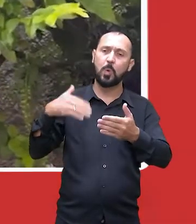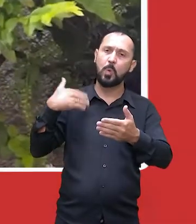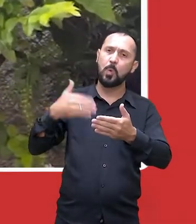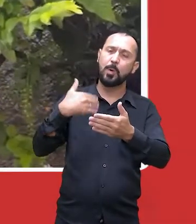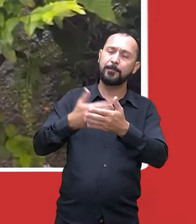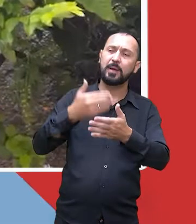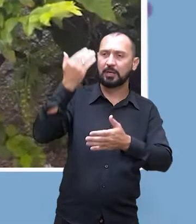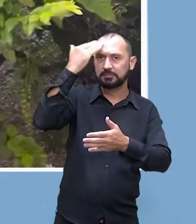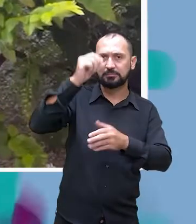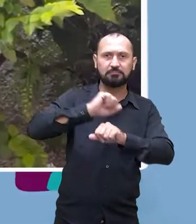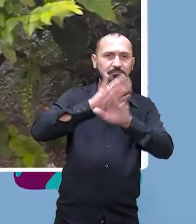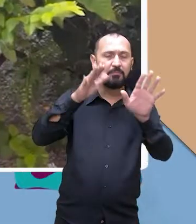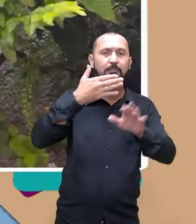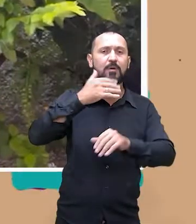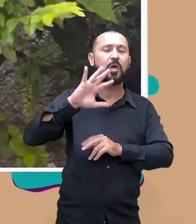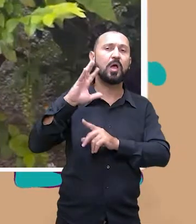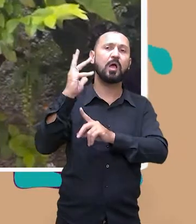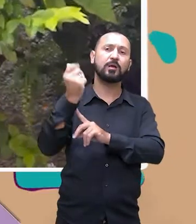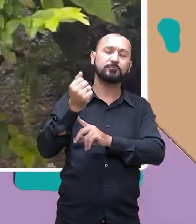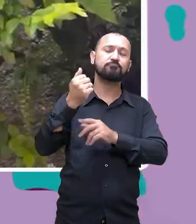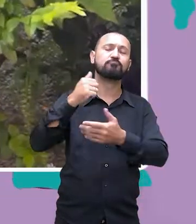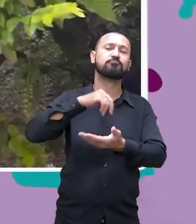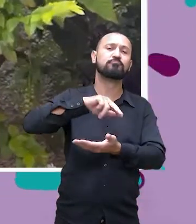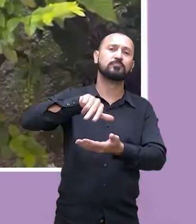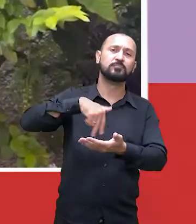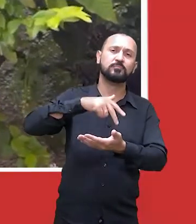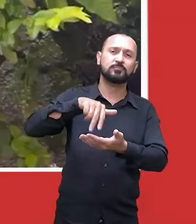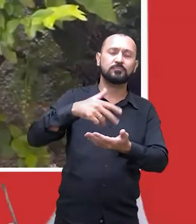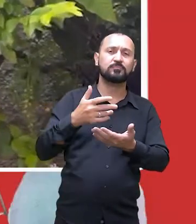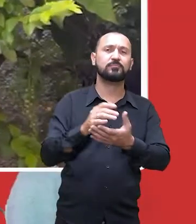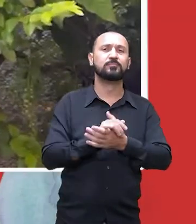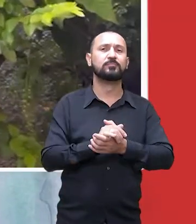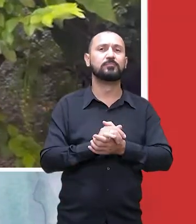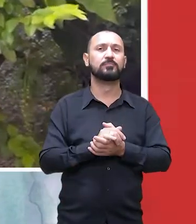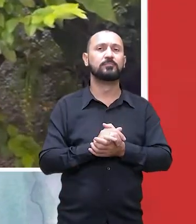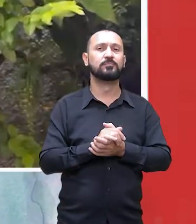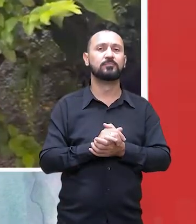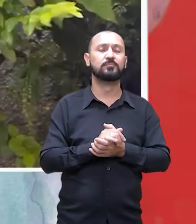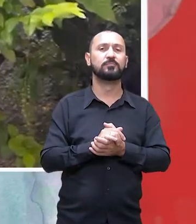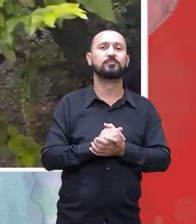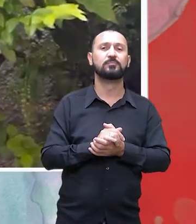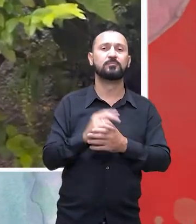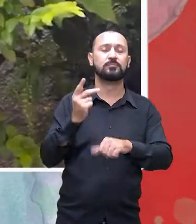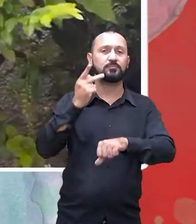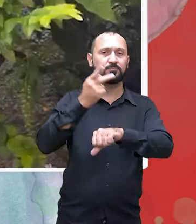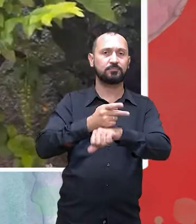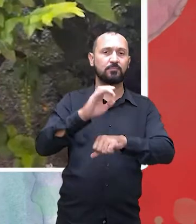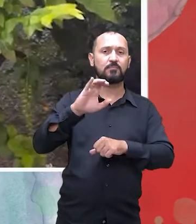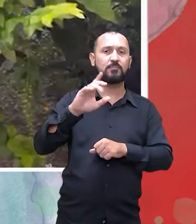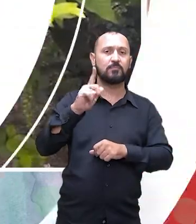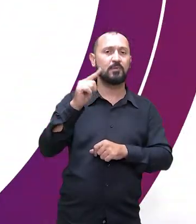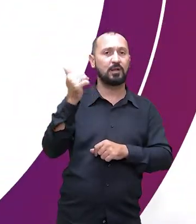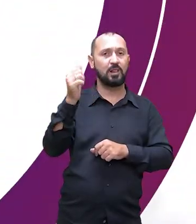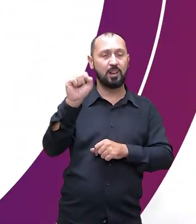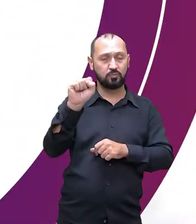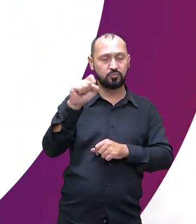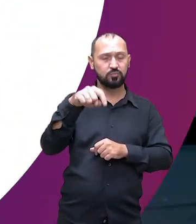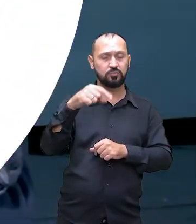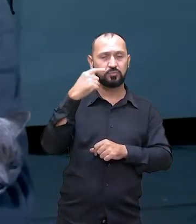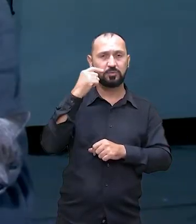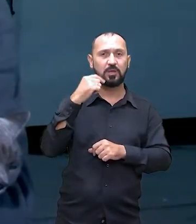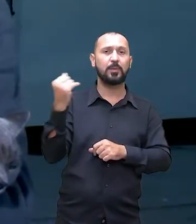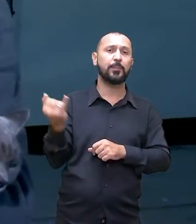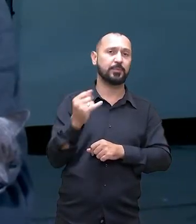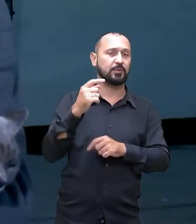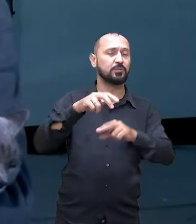isso, para dar novas oportunidades dos artistas da dança se expressarem. Do estudo de